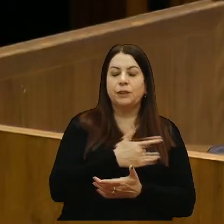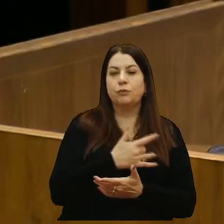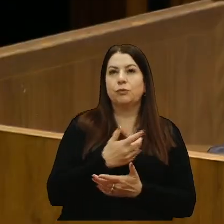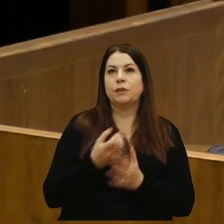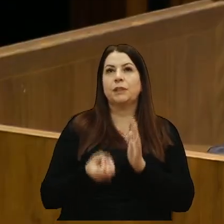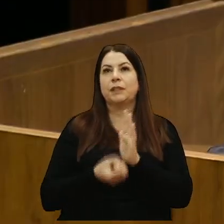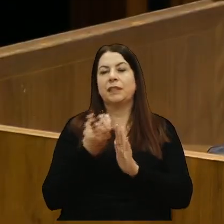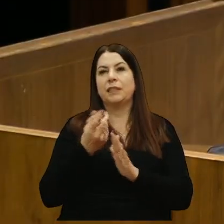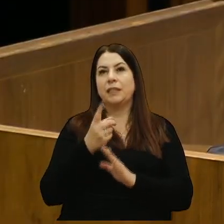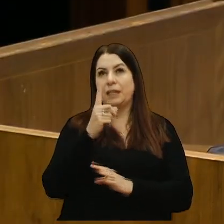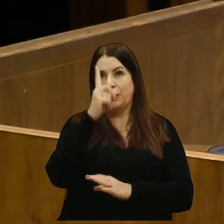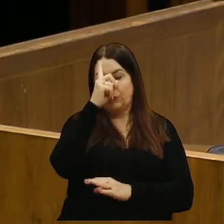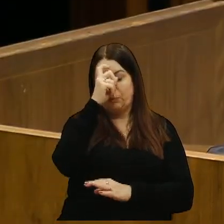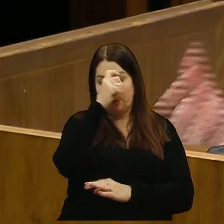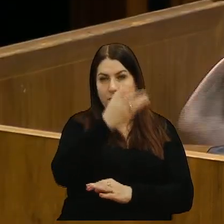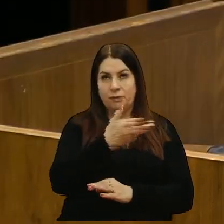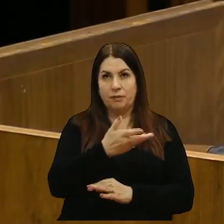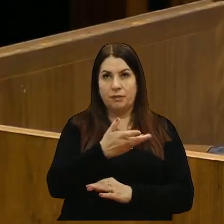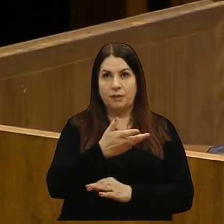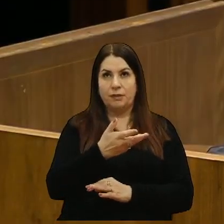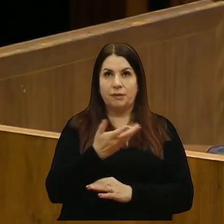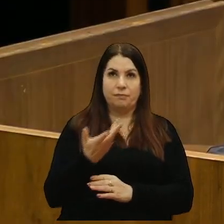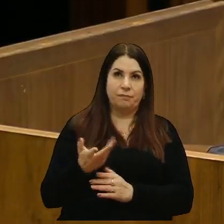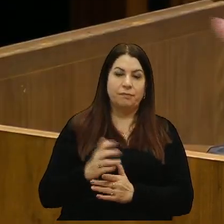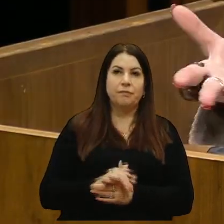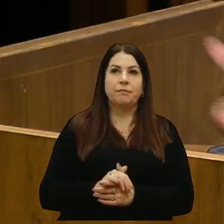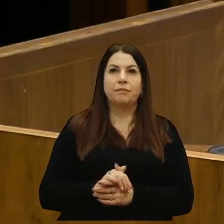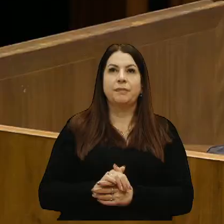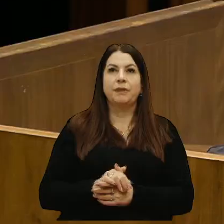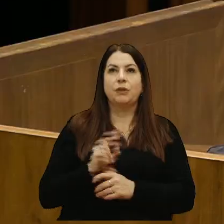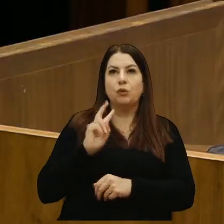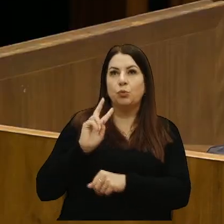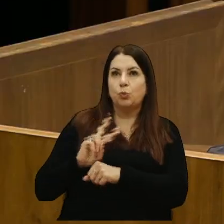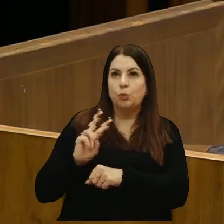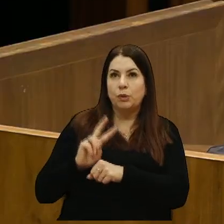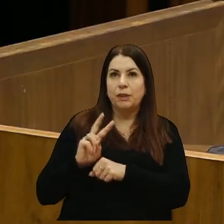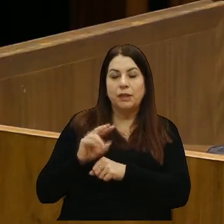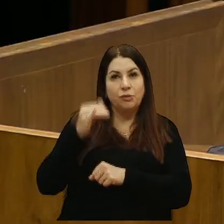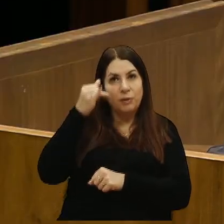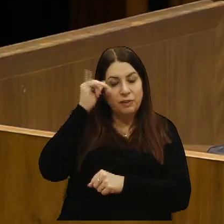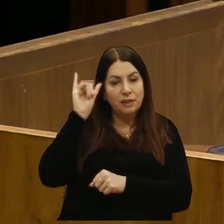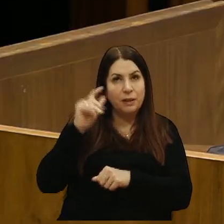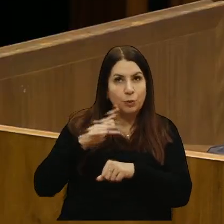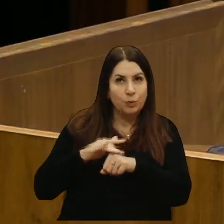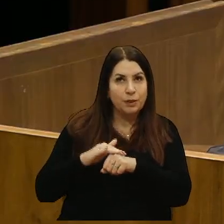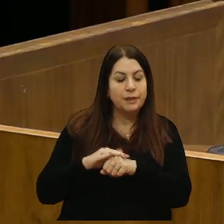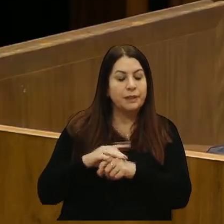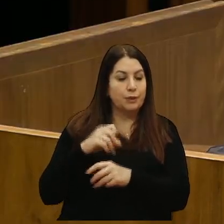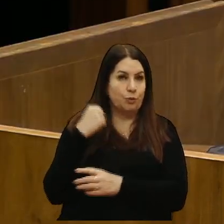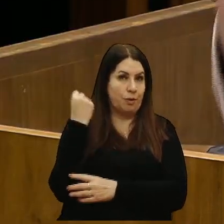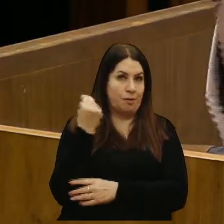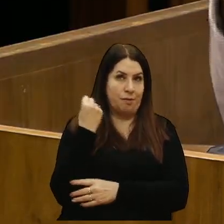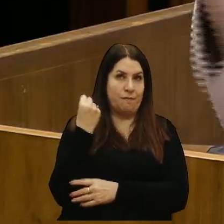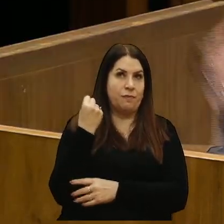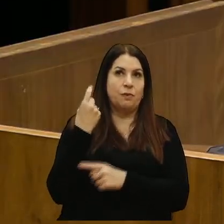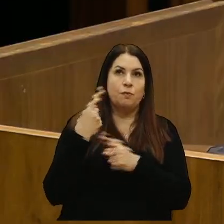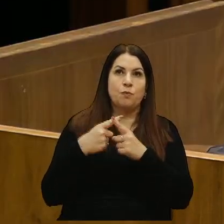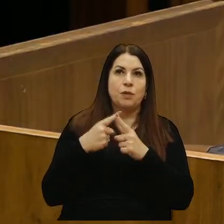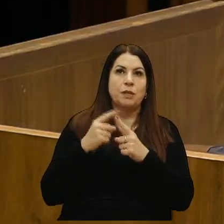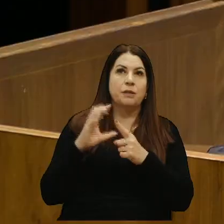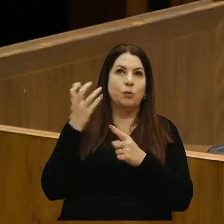criar hospitais, ao invés de cuidar a prevenção, isso é grave. Por que que isso